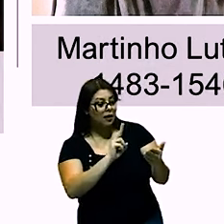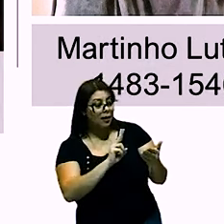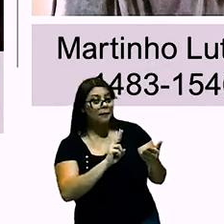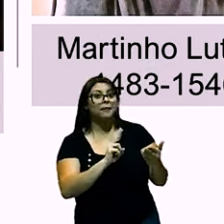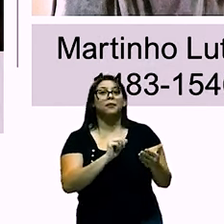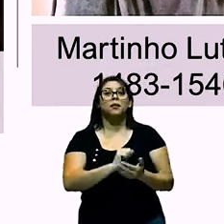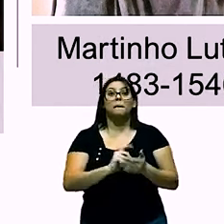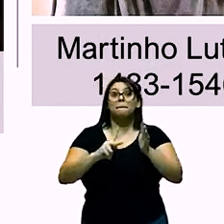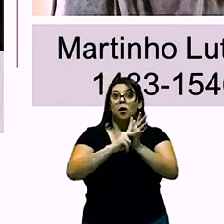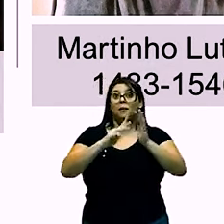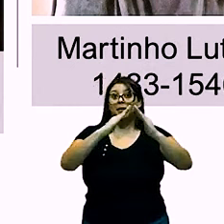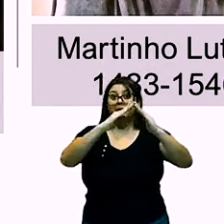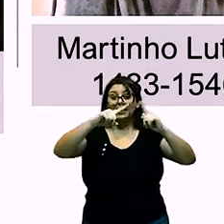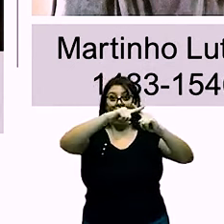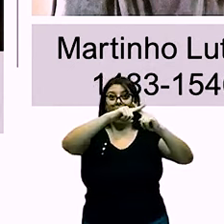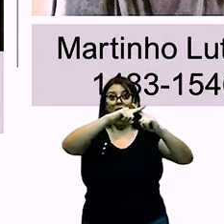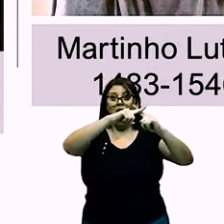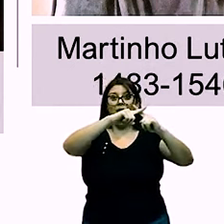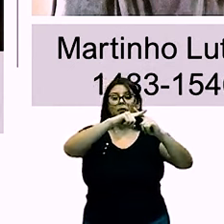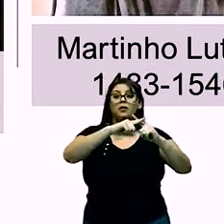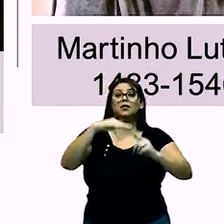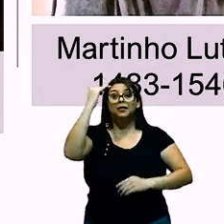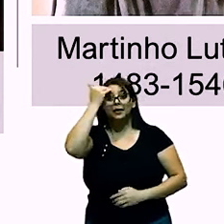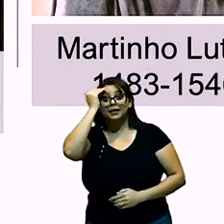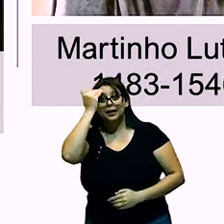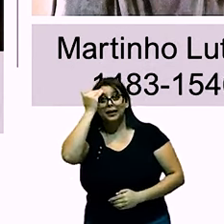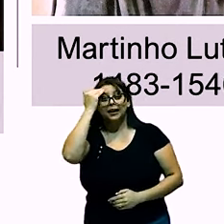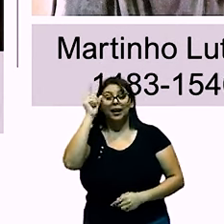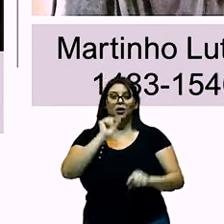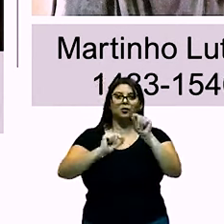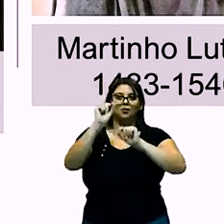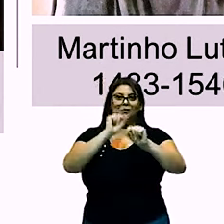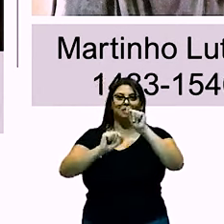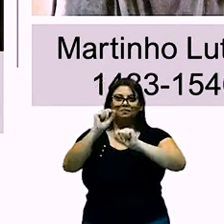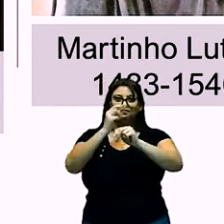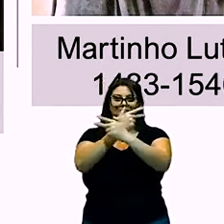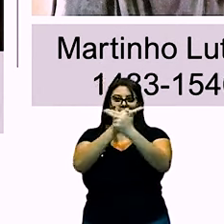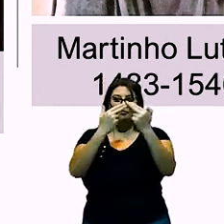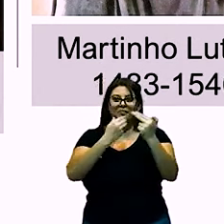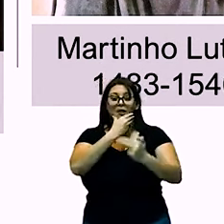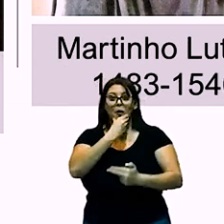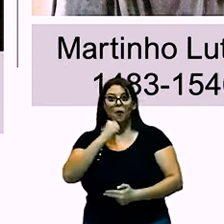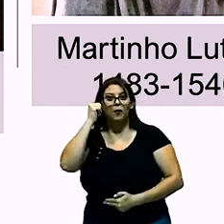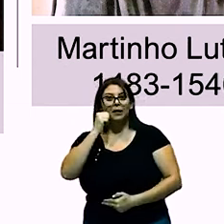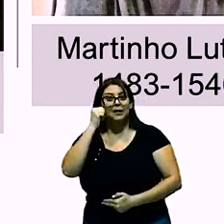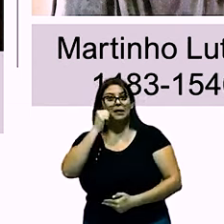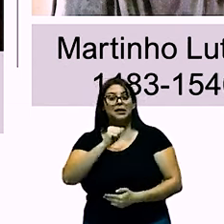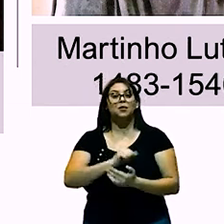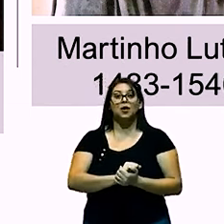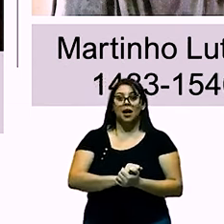Antes de Lutero, nós temos aí mais de 2 séculos de homens e mulheres também, não coloquei aqui as mulheres da